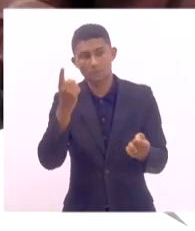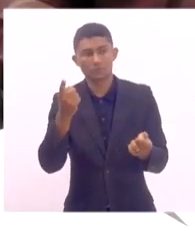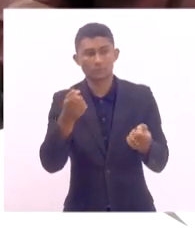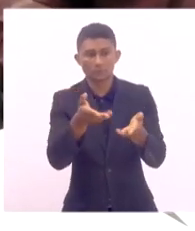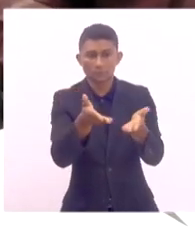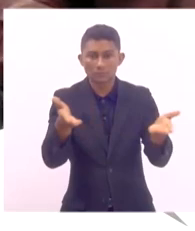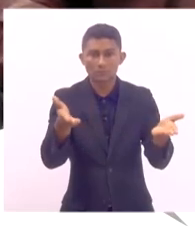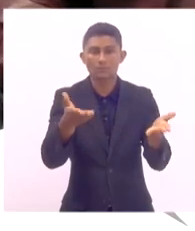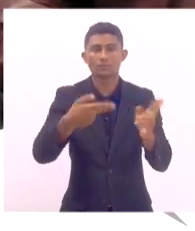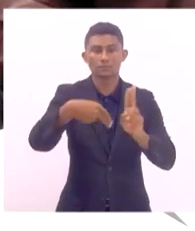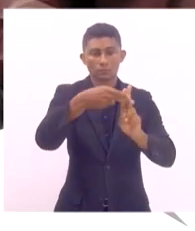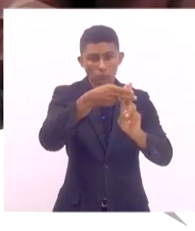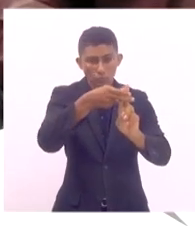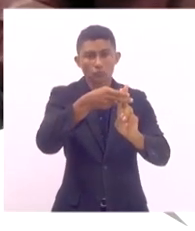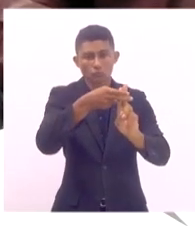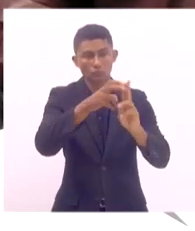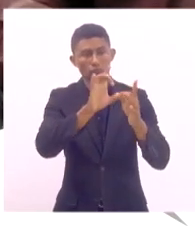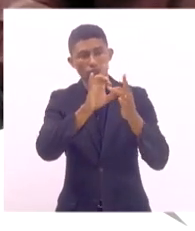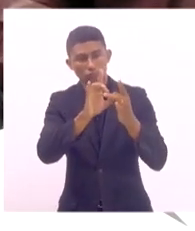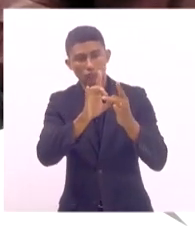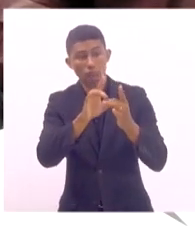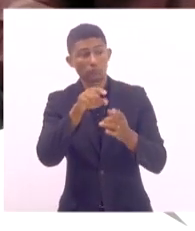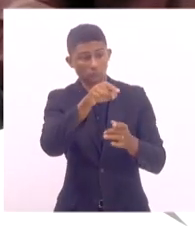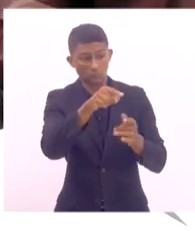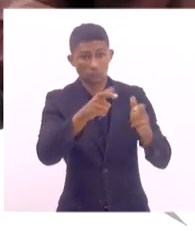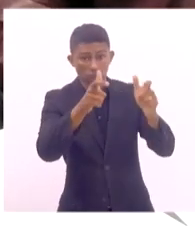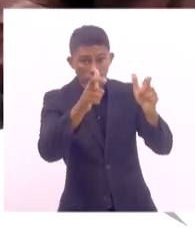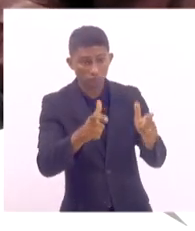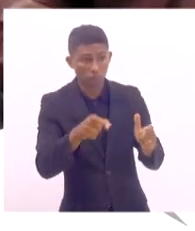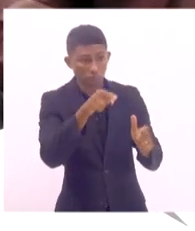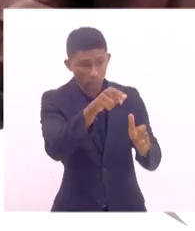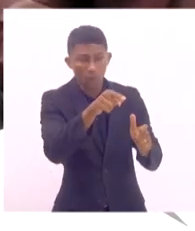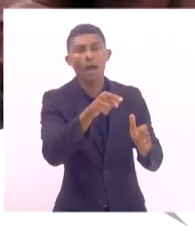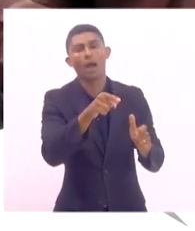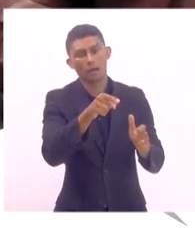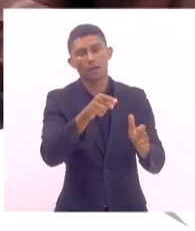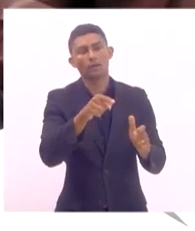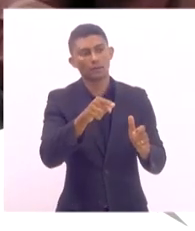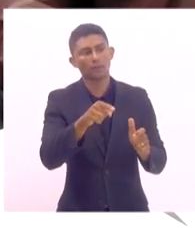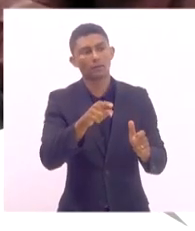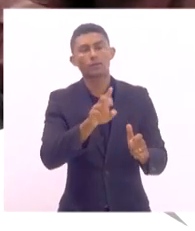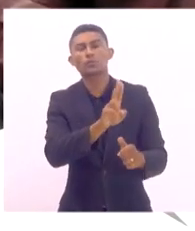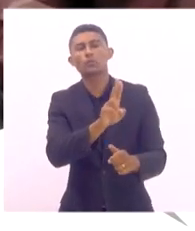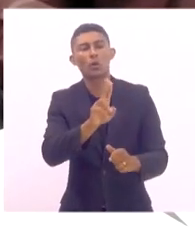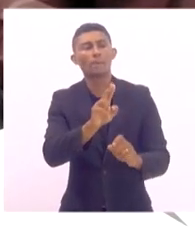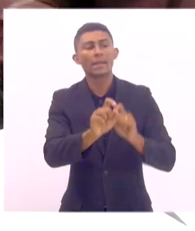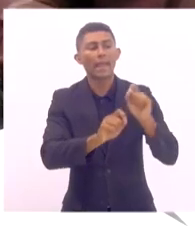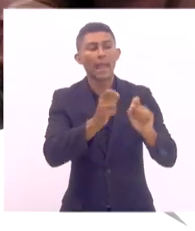rede do SUS, desde que o imóvel esteja também comprovadamente em nome do poder público.